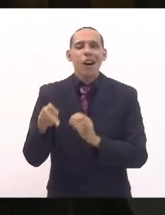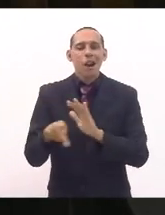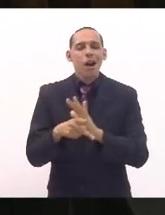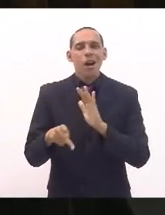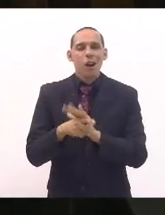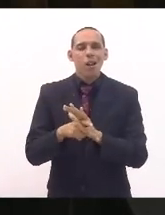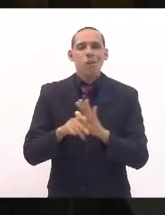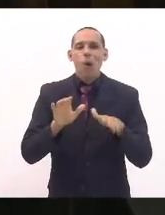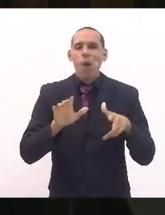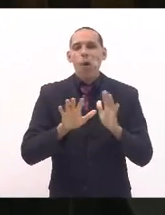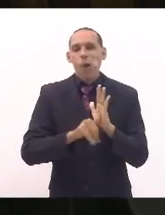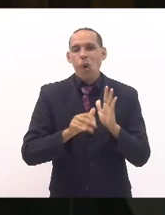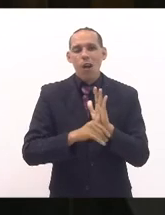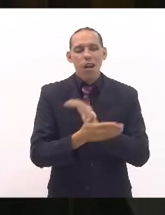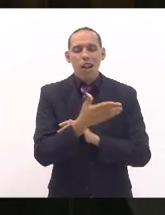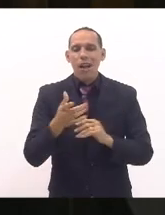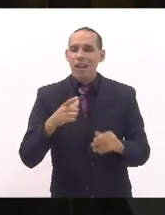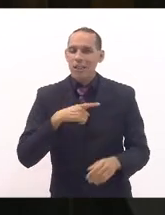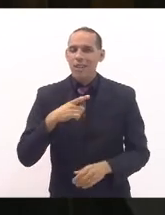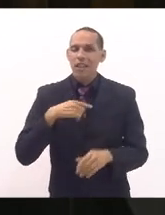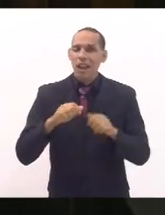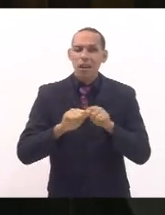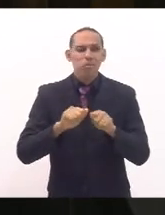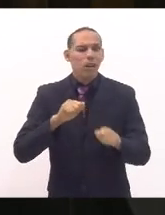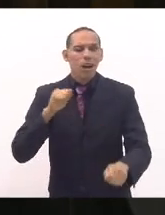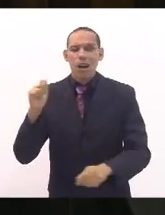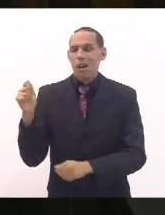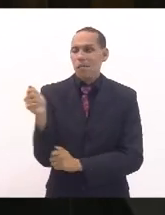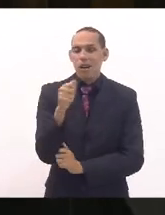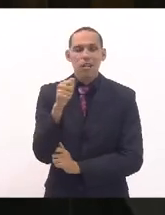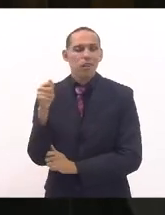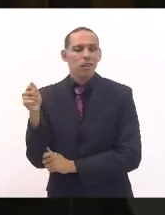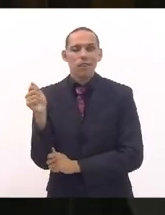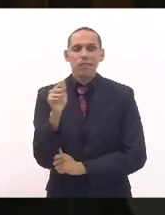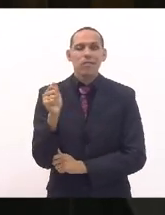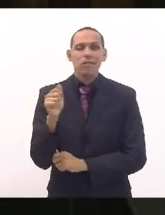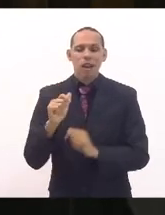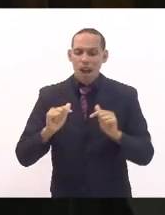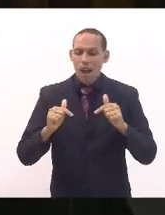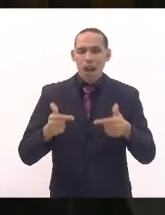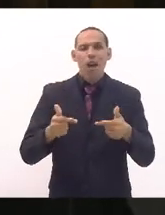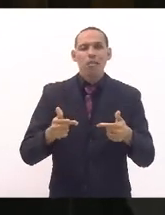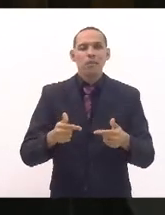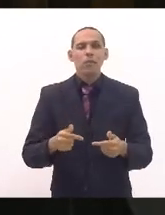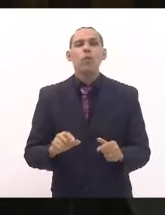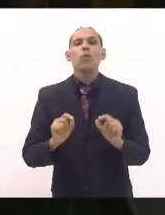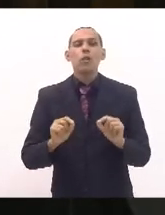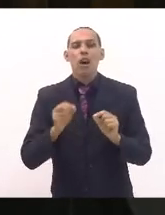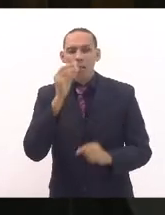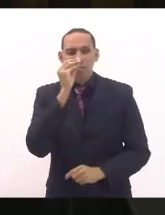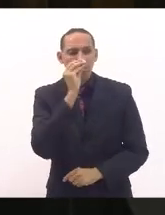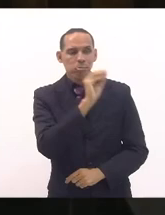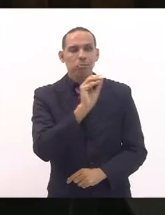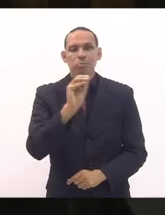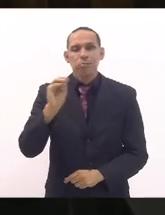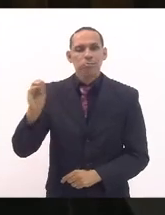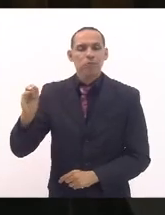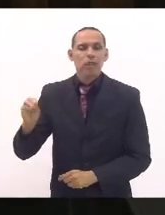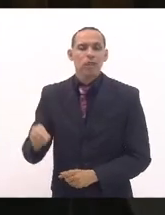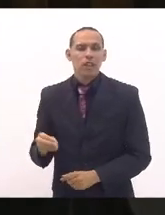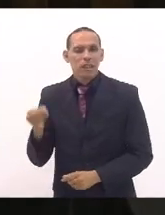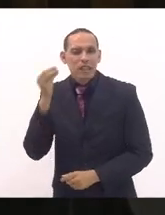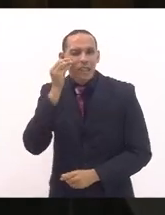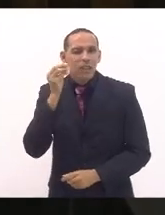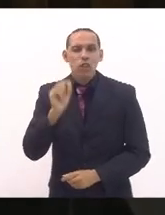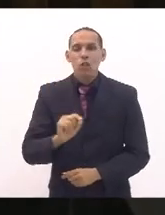dedos que eles levavam em Santa Teresa. Eu rasguei essa bandeira num ato de repúdio a essa tentativa